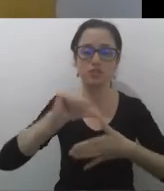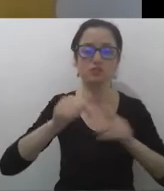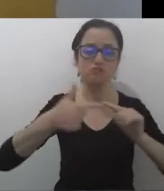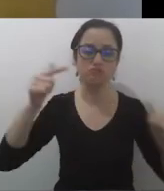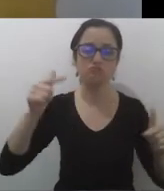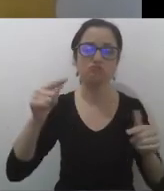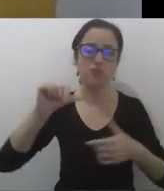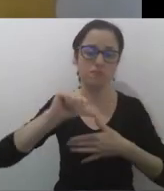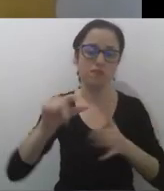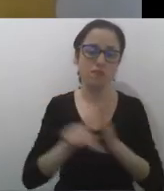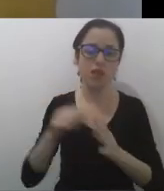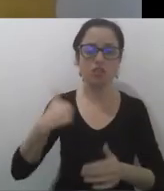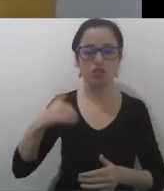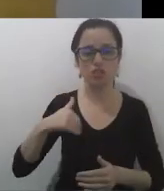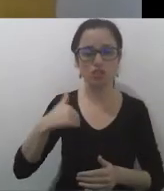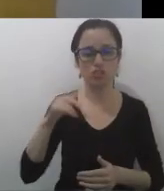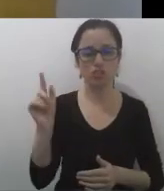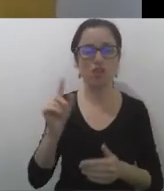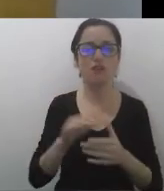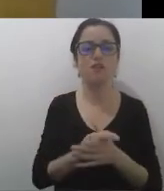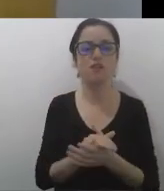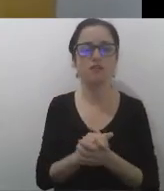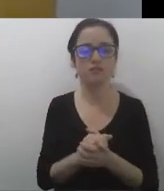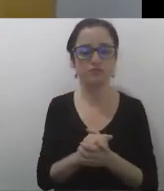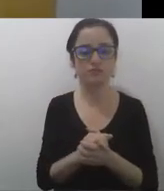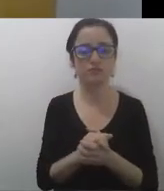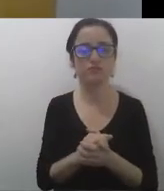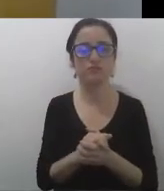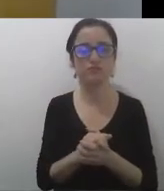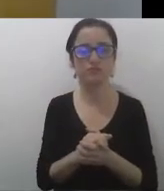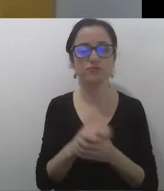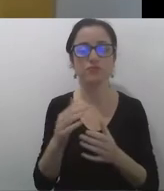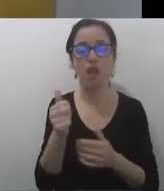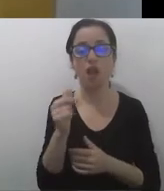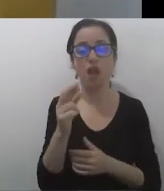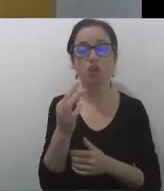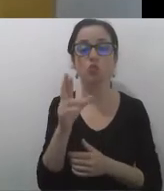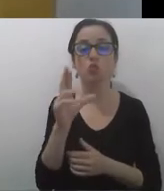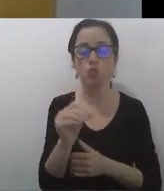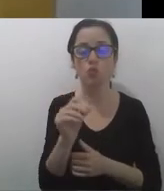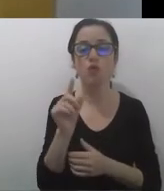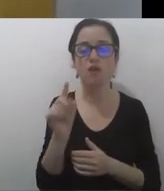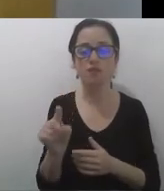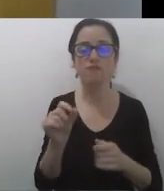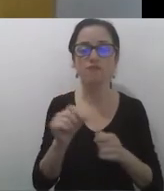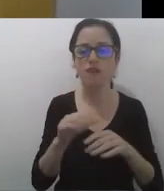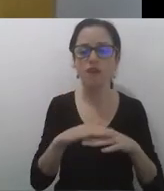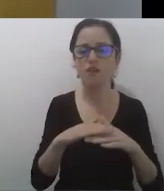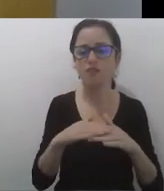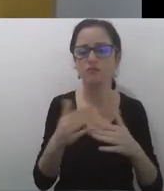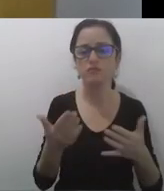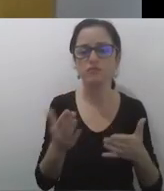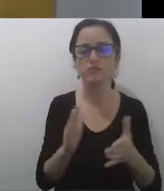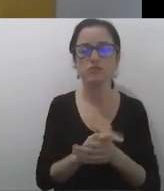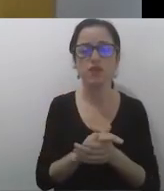primeira revista, talvez, concretista da América Latina, na Argentina. E a Arturo,